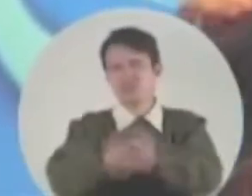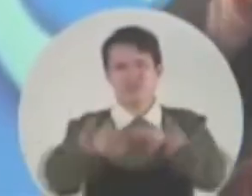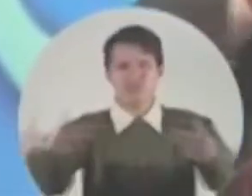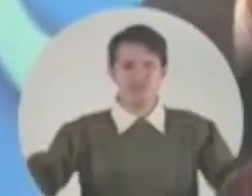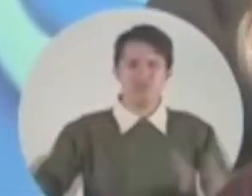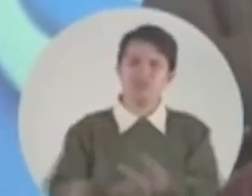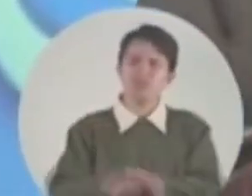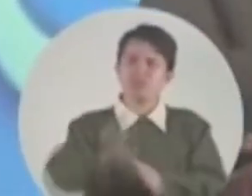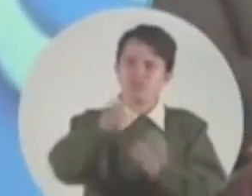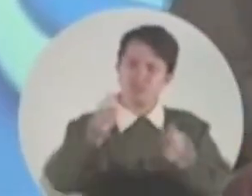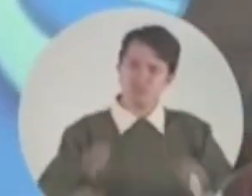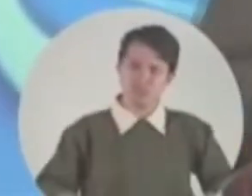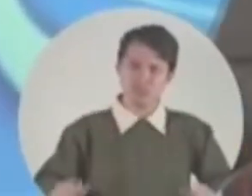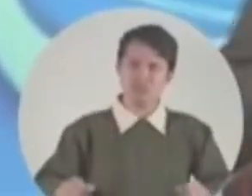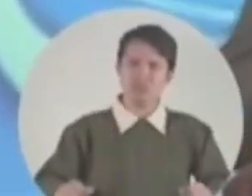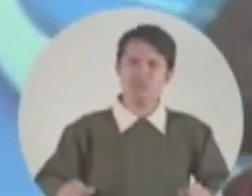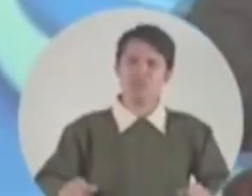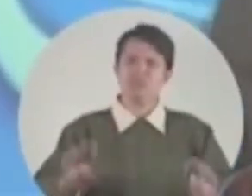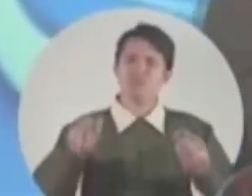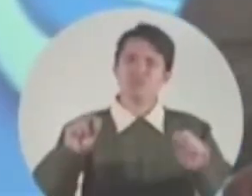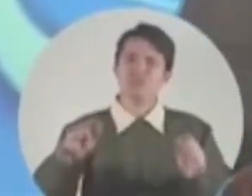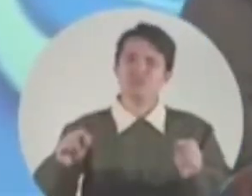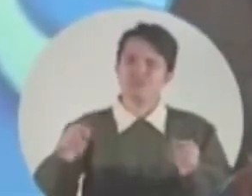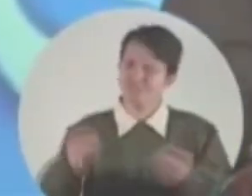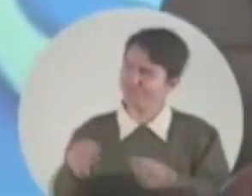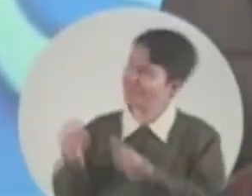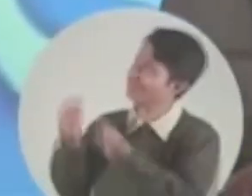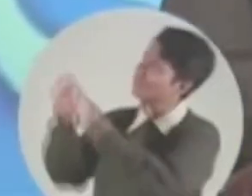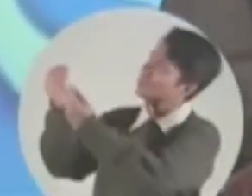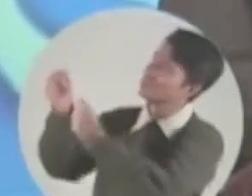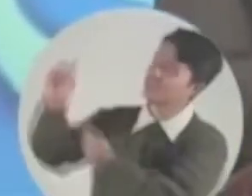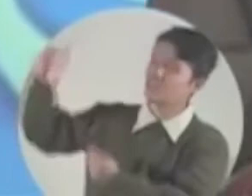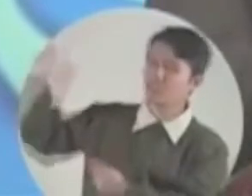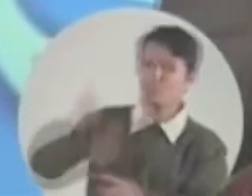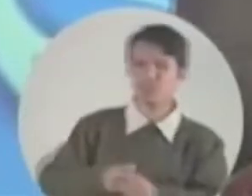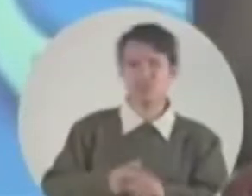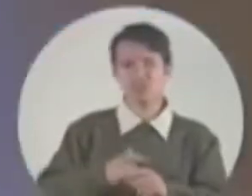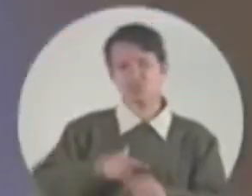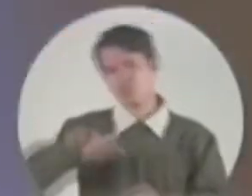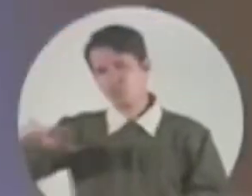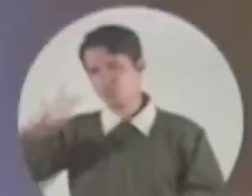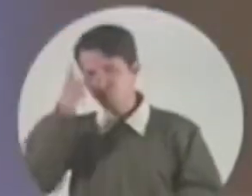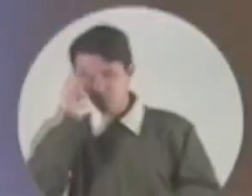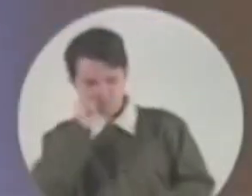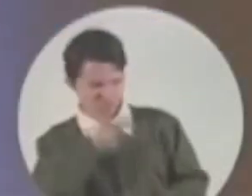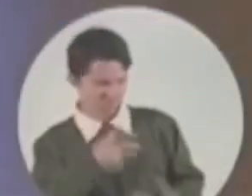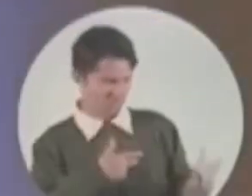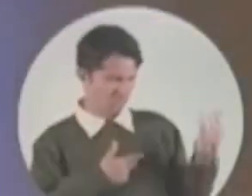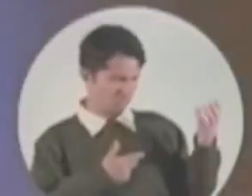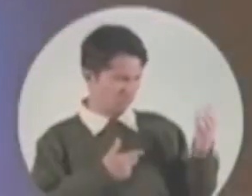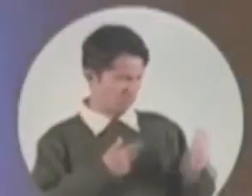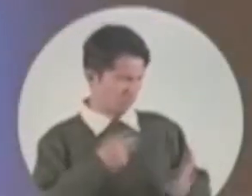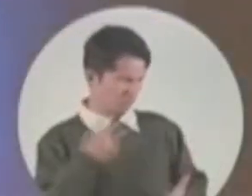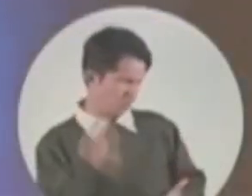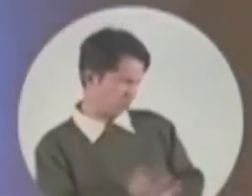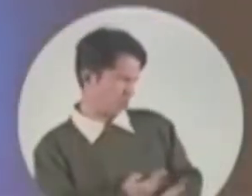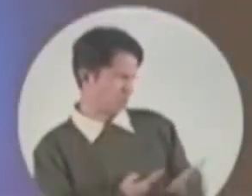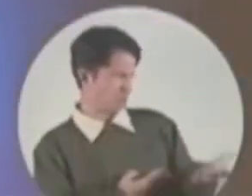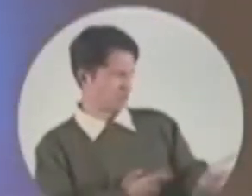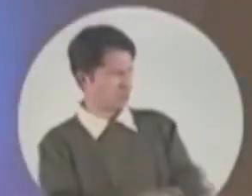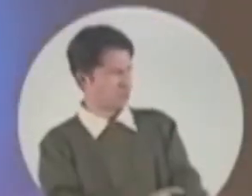história, de tempo, de dinheiro, de tudo, tudo no altar de Deus, sempre vai irritar